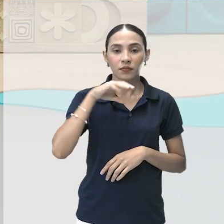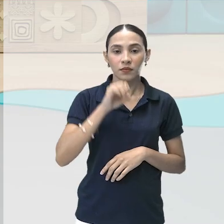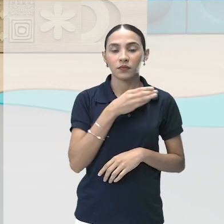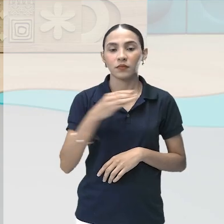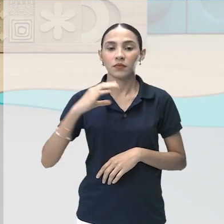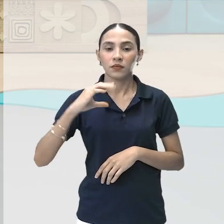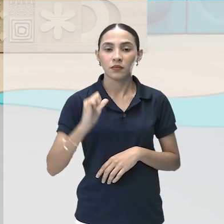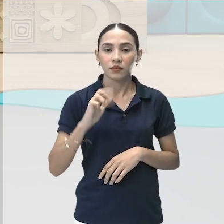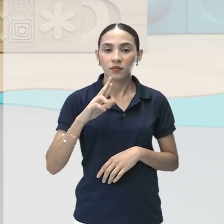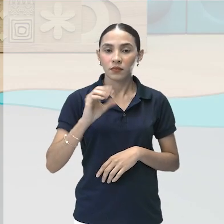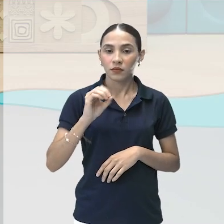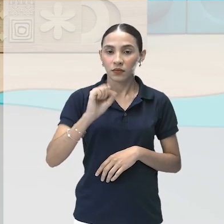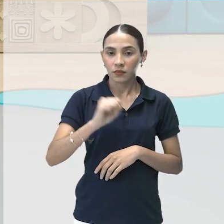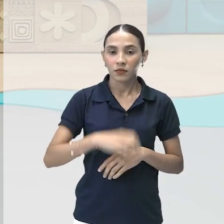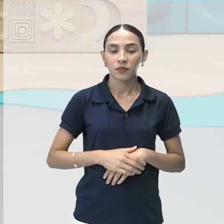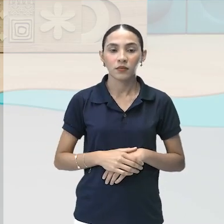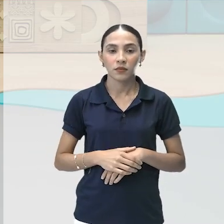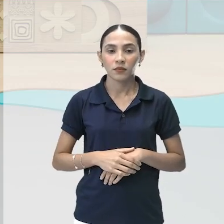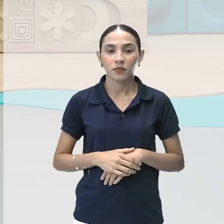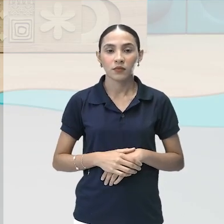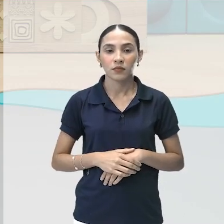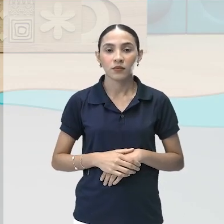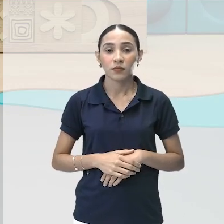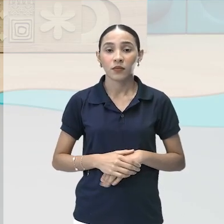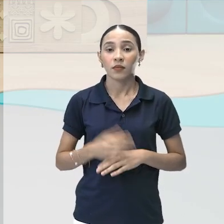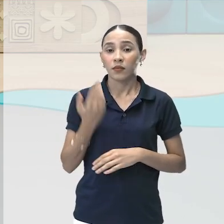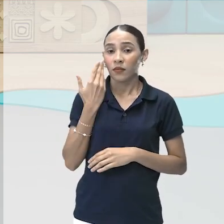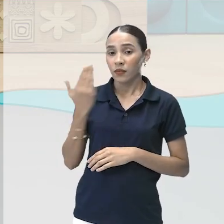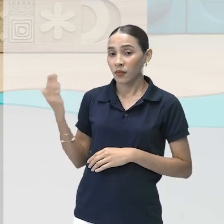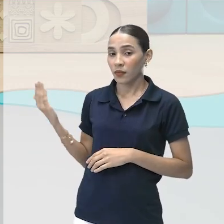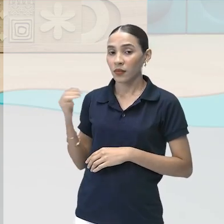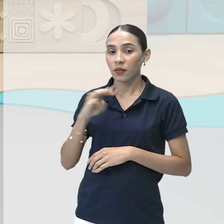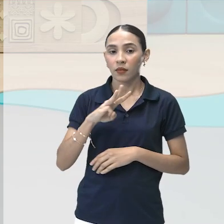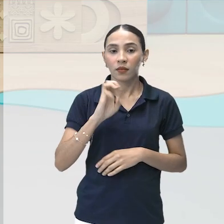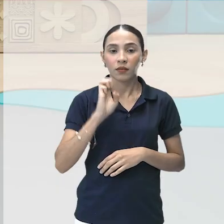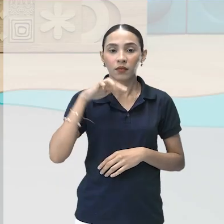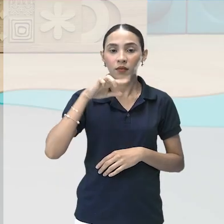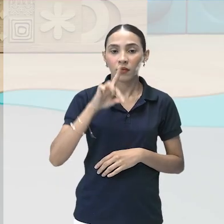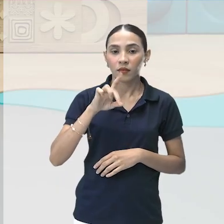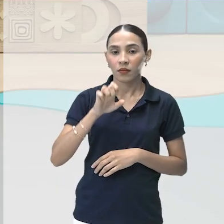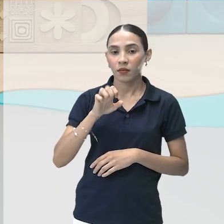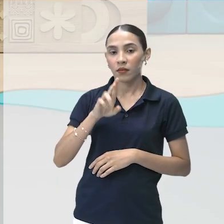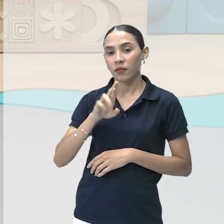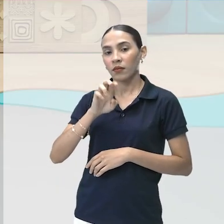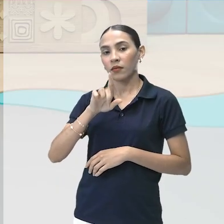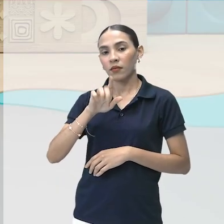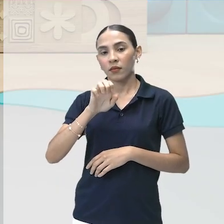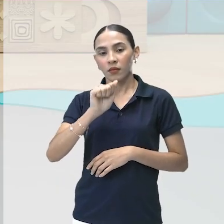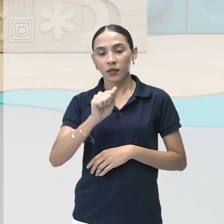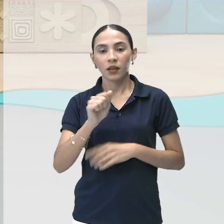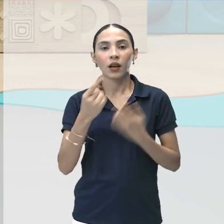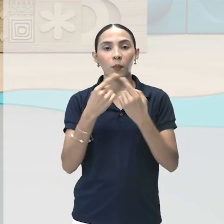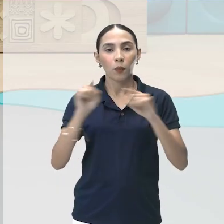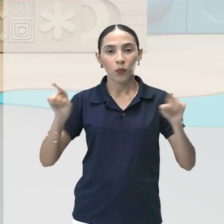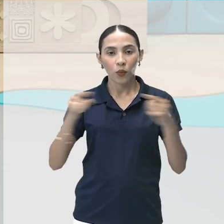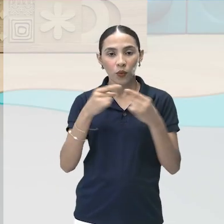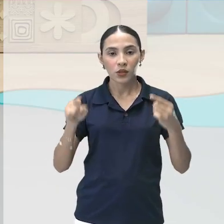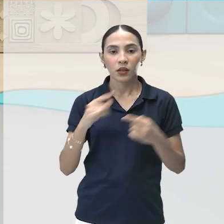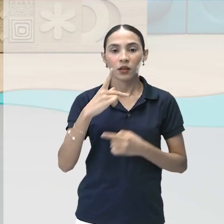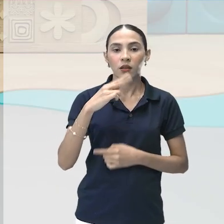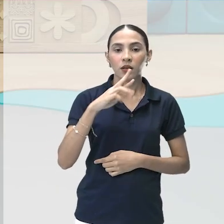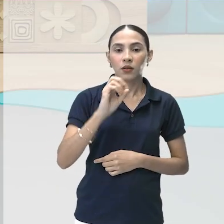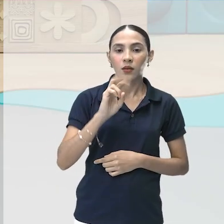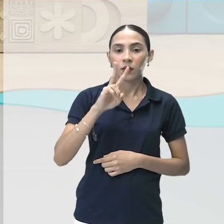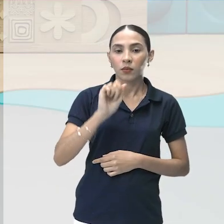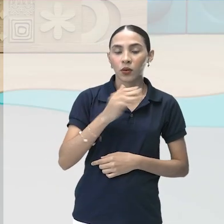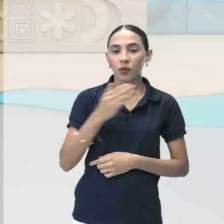foto mais não tão moderna, né? E aí a Wanderleia também, Prova de Amor, certo? Uma das músicas dela que